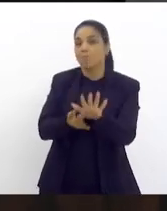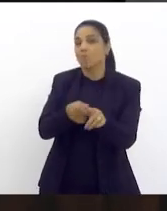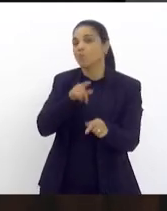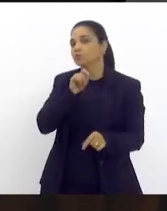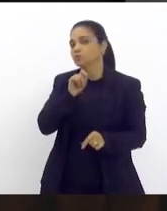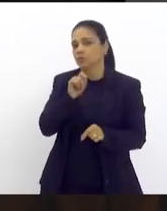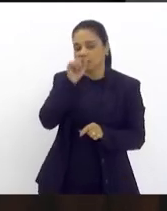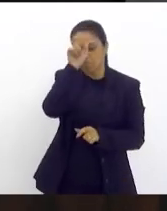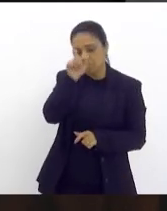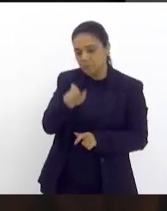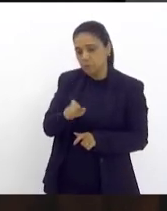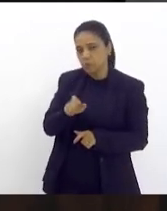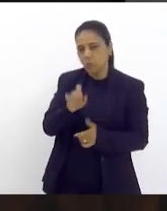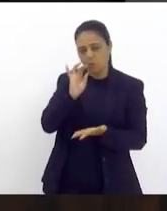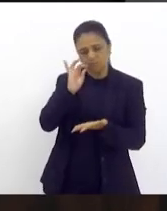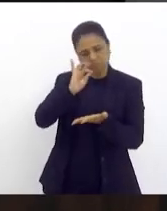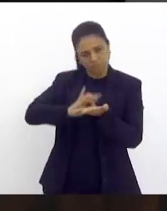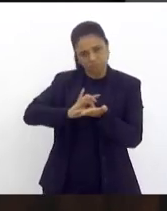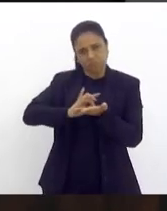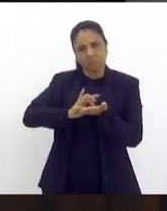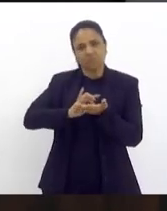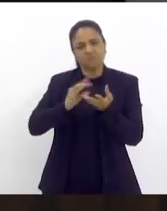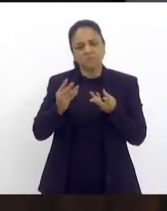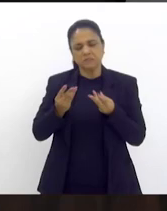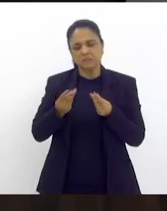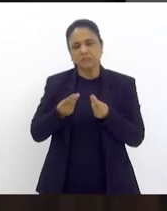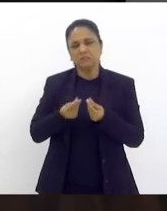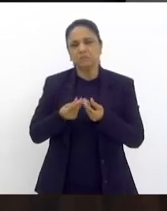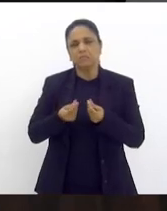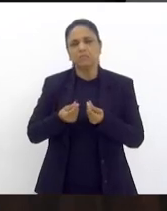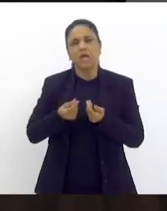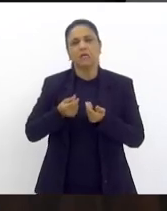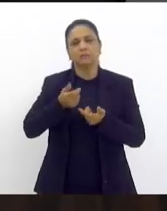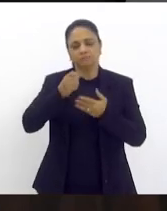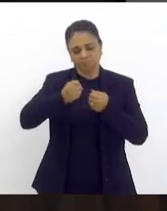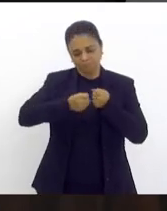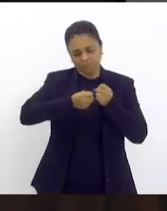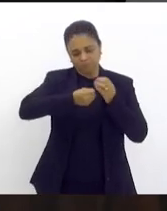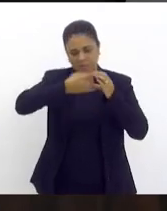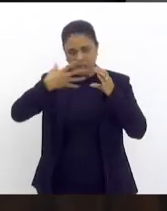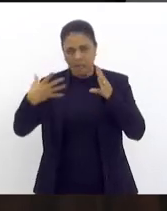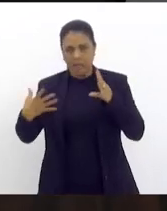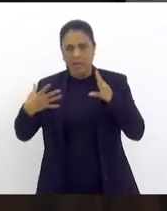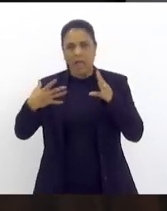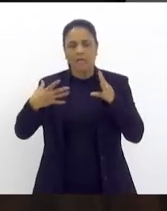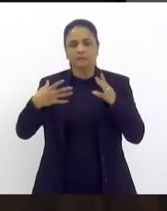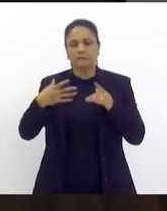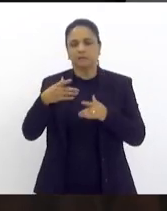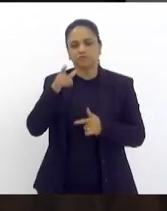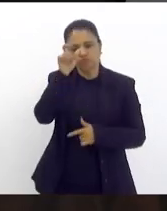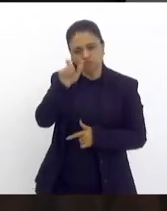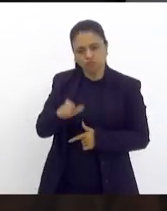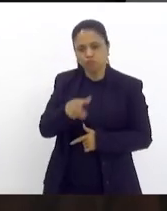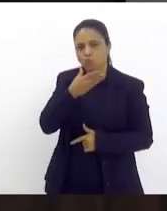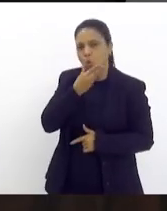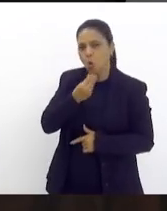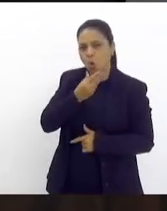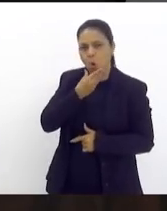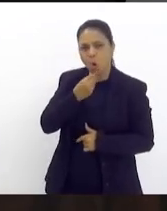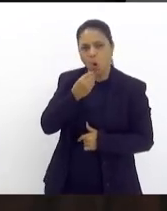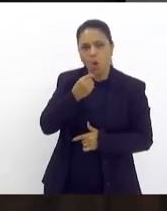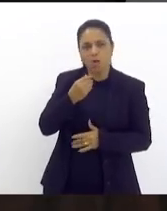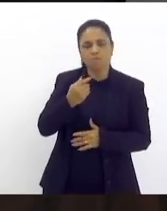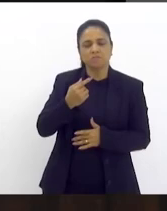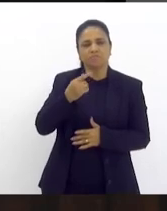a pessoa que ele é, a sensibilidade, o caráter de um grande homem com espírito público. E futuro prefeito